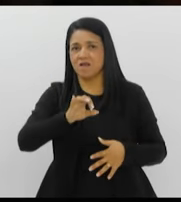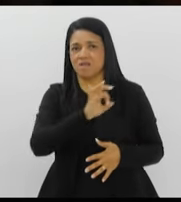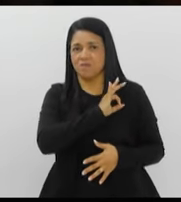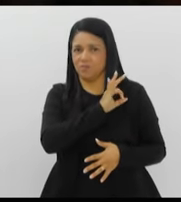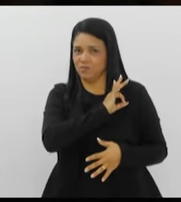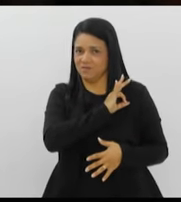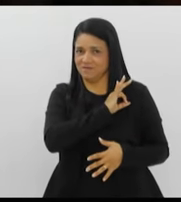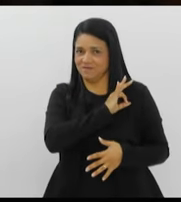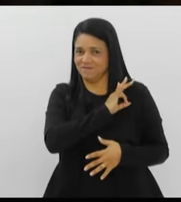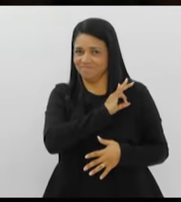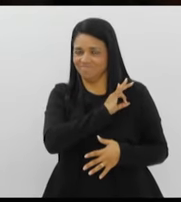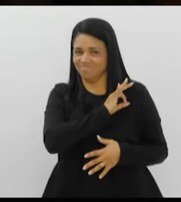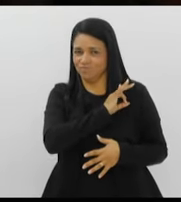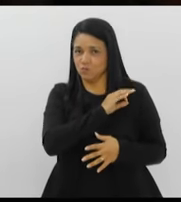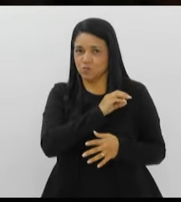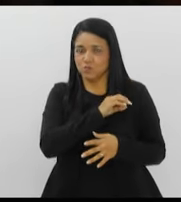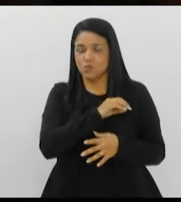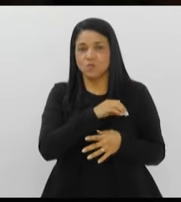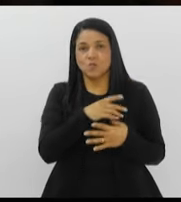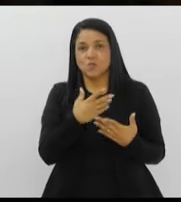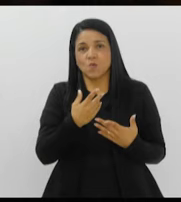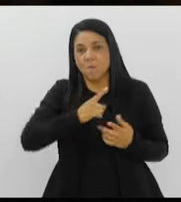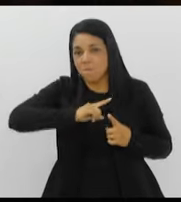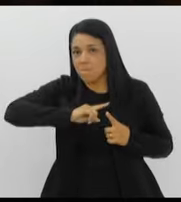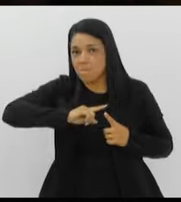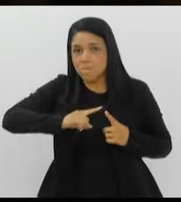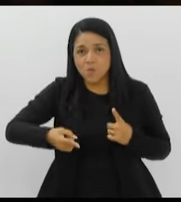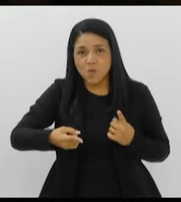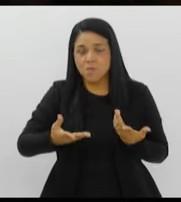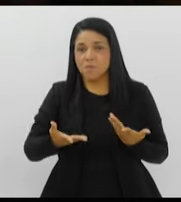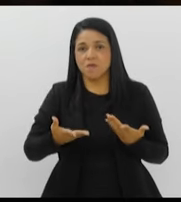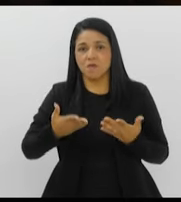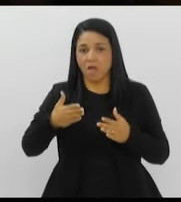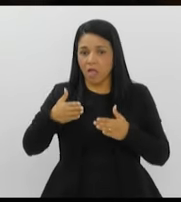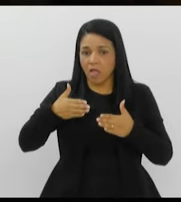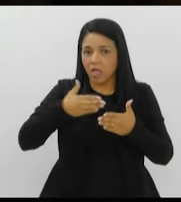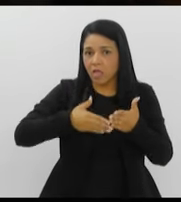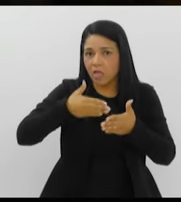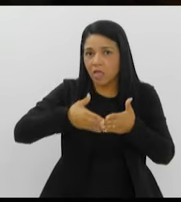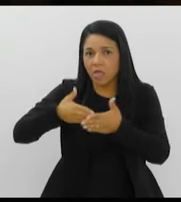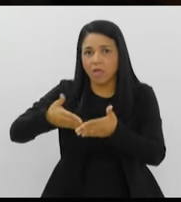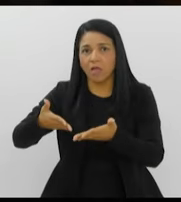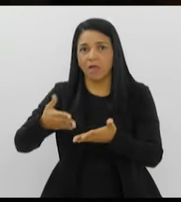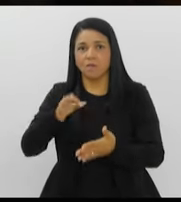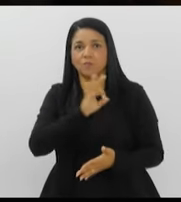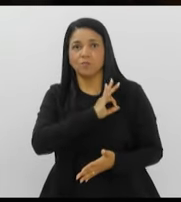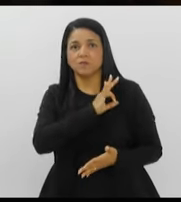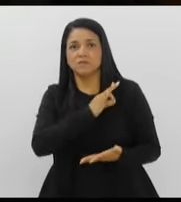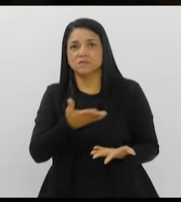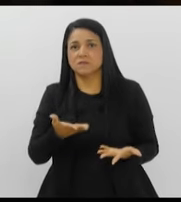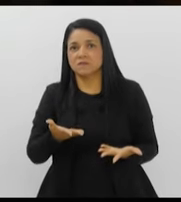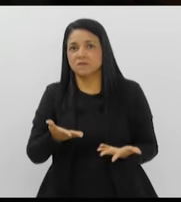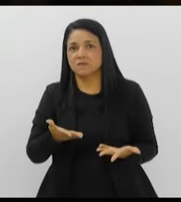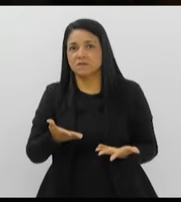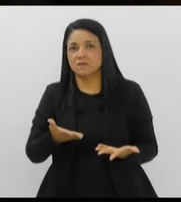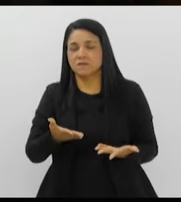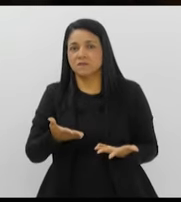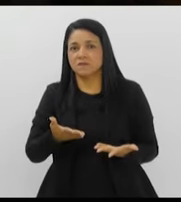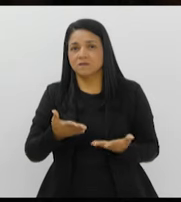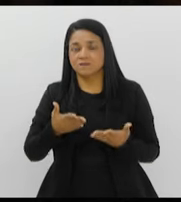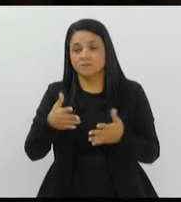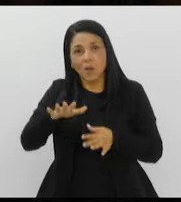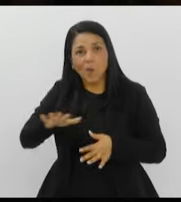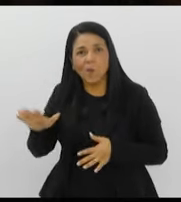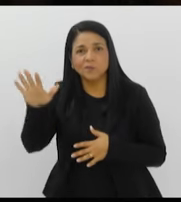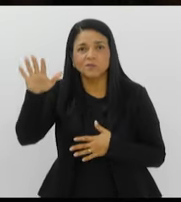é possível proibir a intervenção da polícia no segmento de